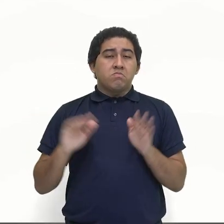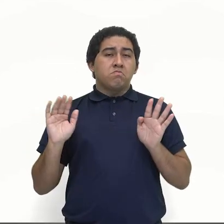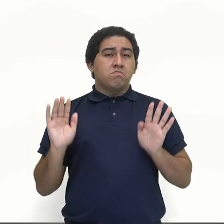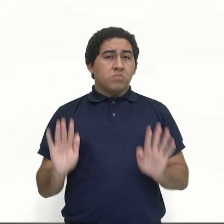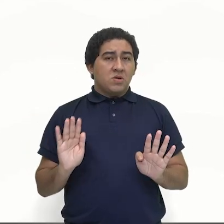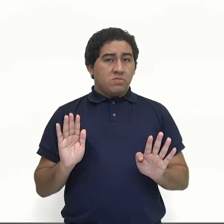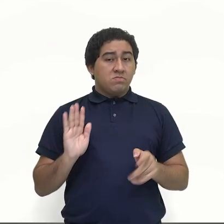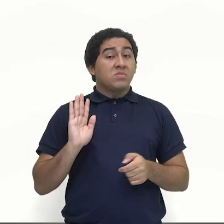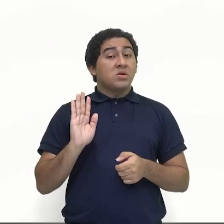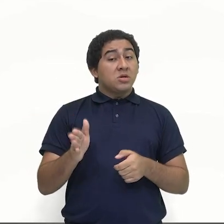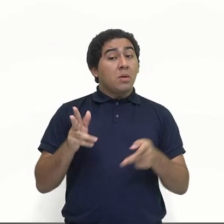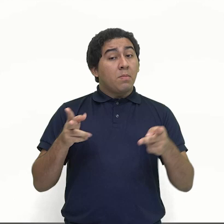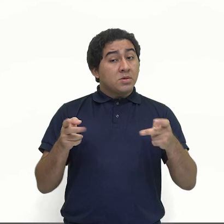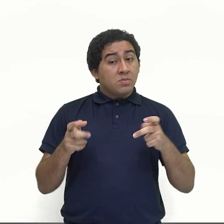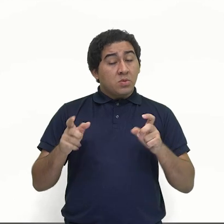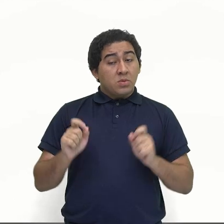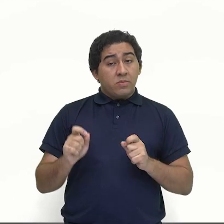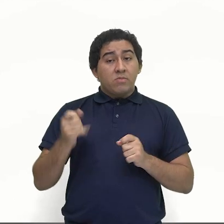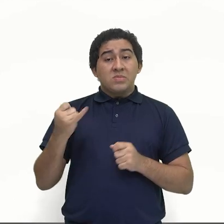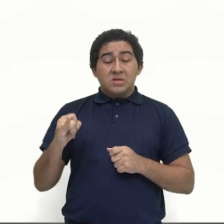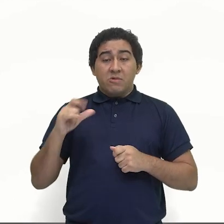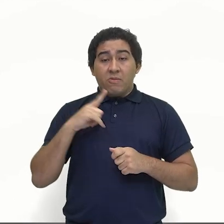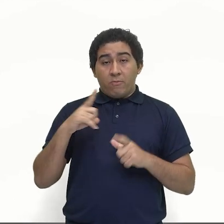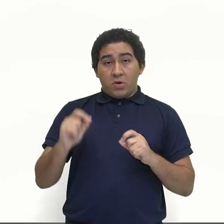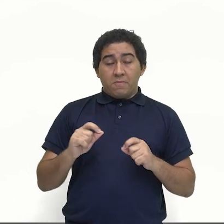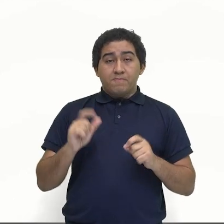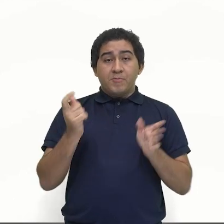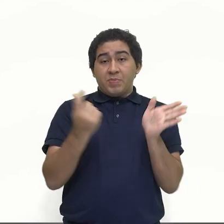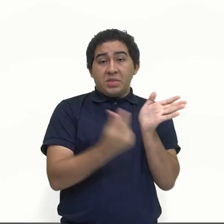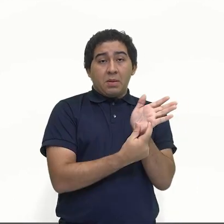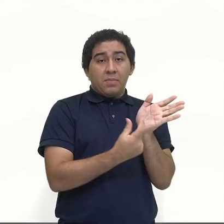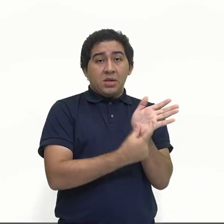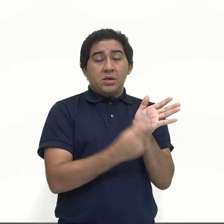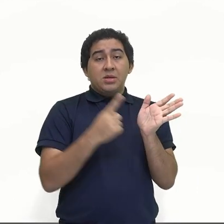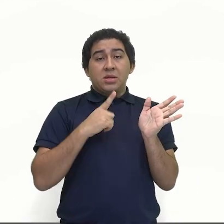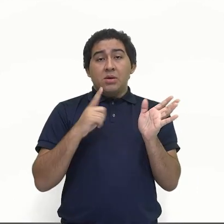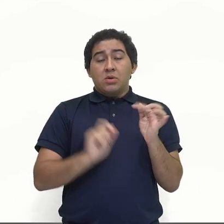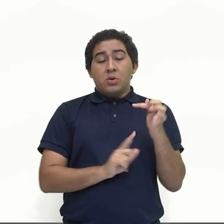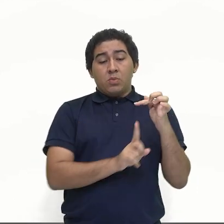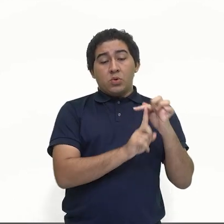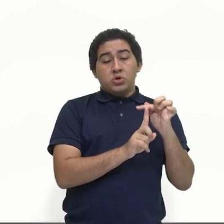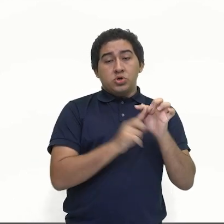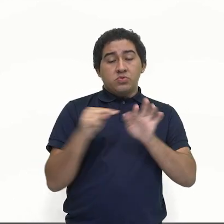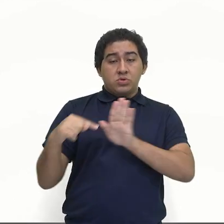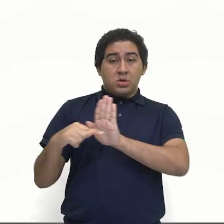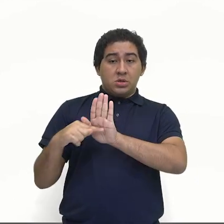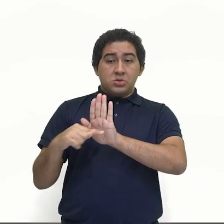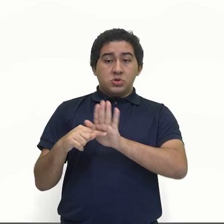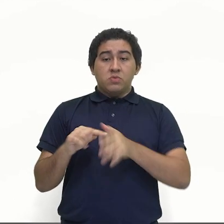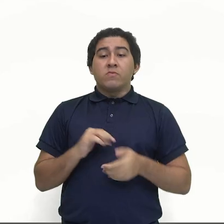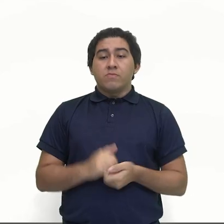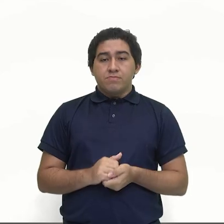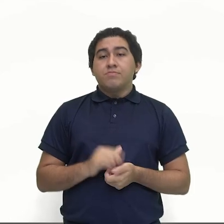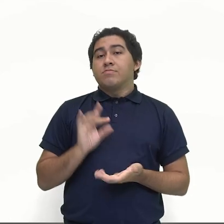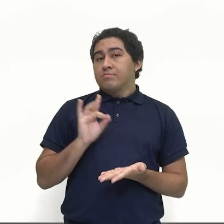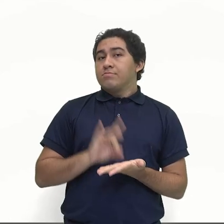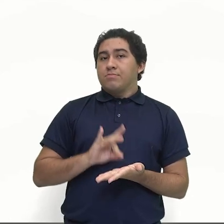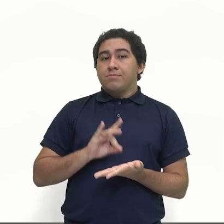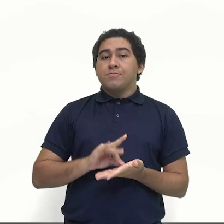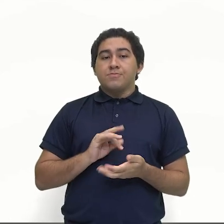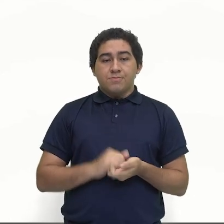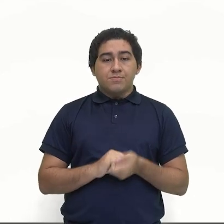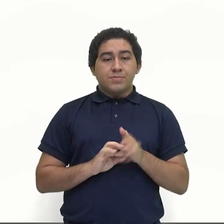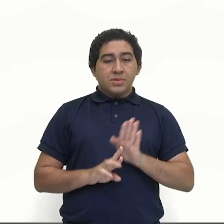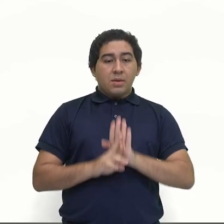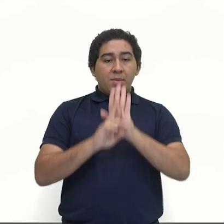percebi que ao colocar na pilha, ela aparece lá, um positivo e um negativo. Isso, aqui representa essa